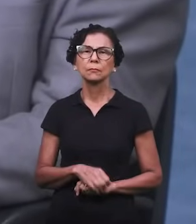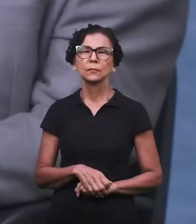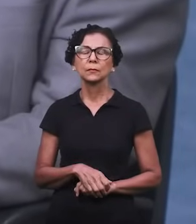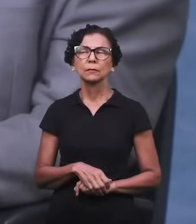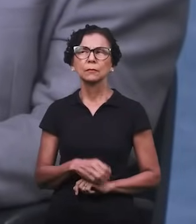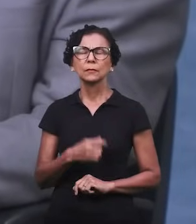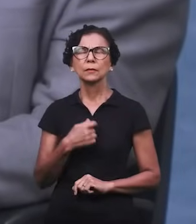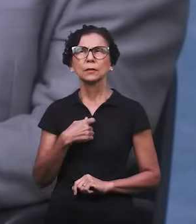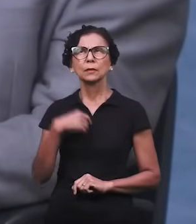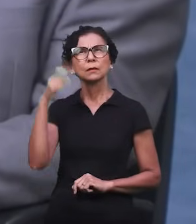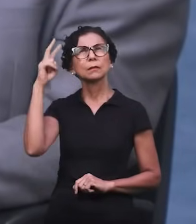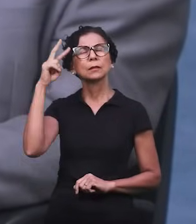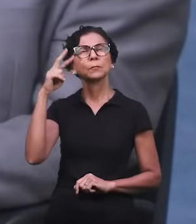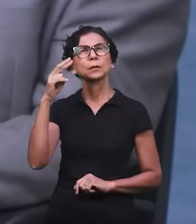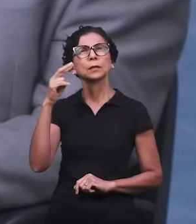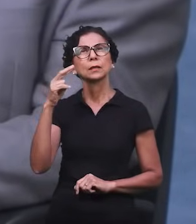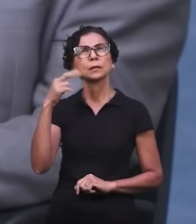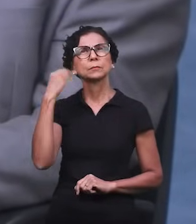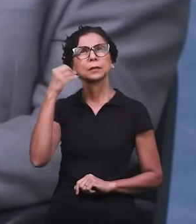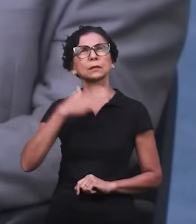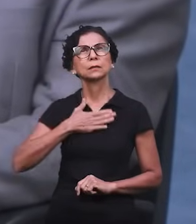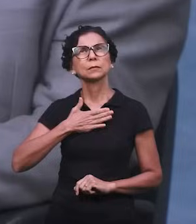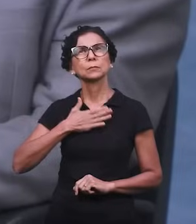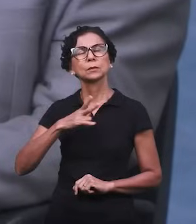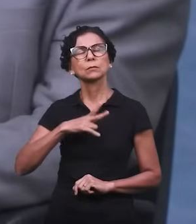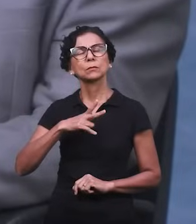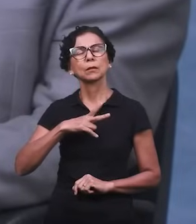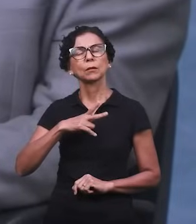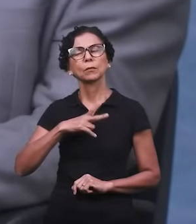Isso me fez lembrar uma coisa que aconteceu comigo, né?